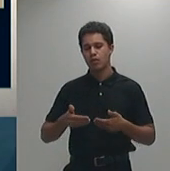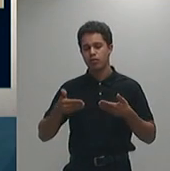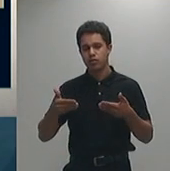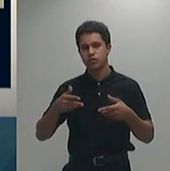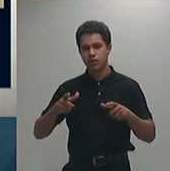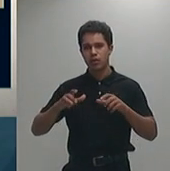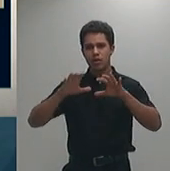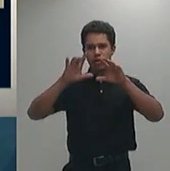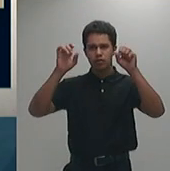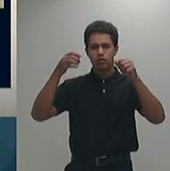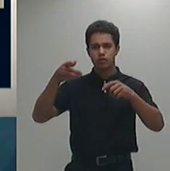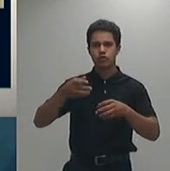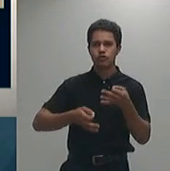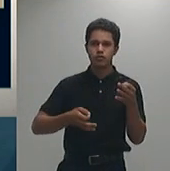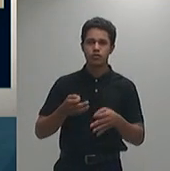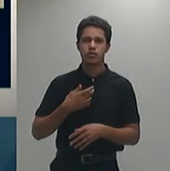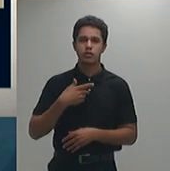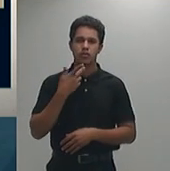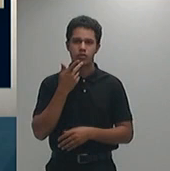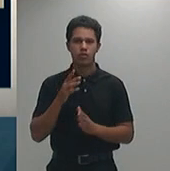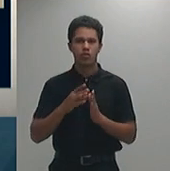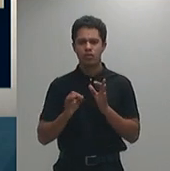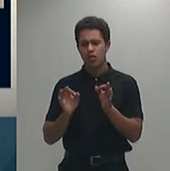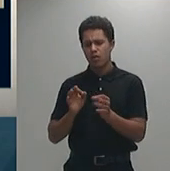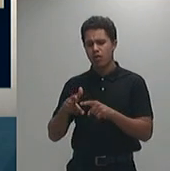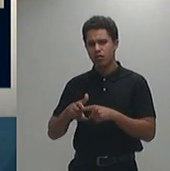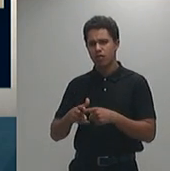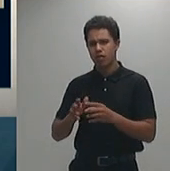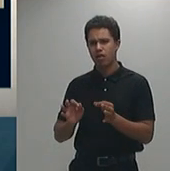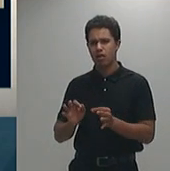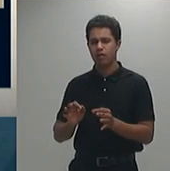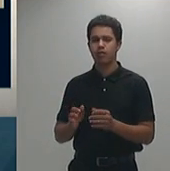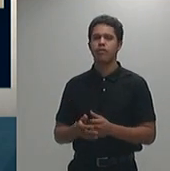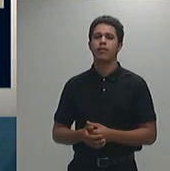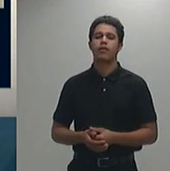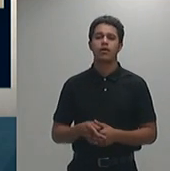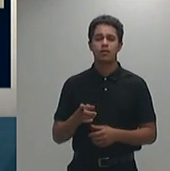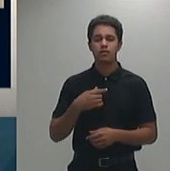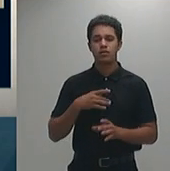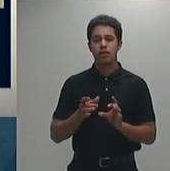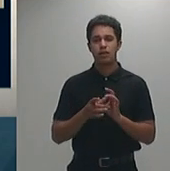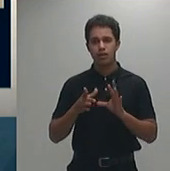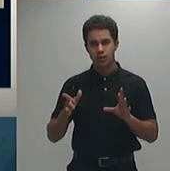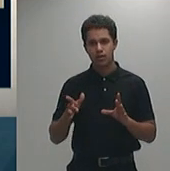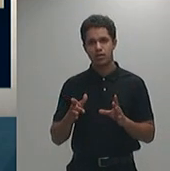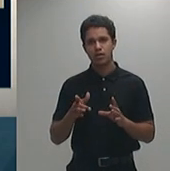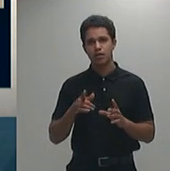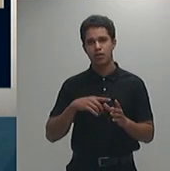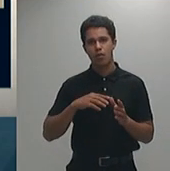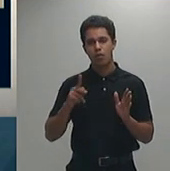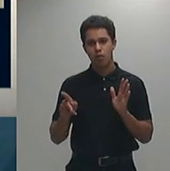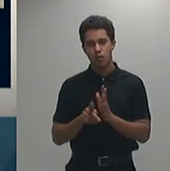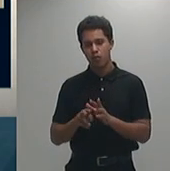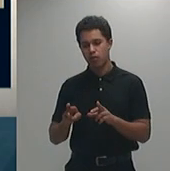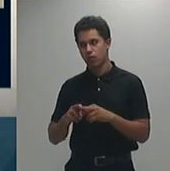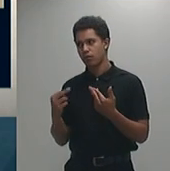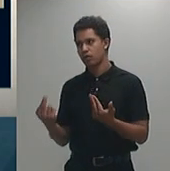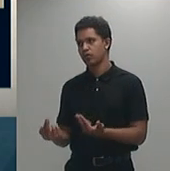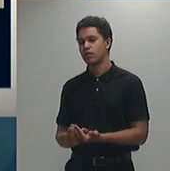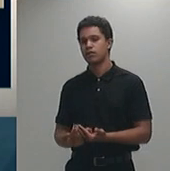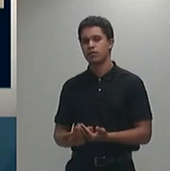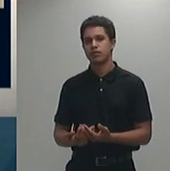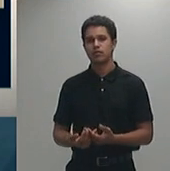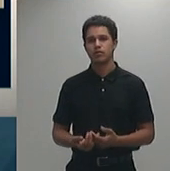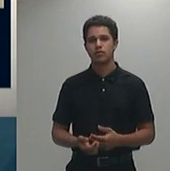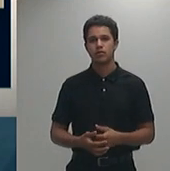referido com um pequeno ajuste em sendo a deliberação autorizativa deliberação assemblear o